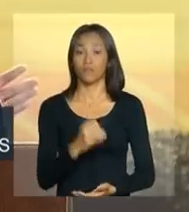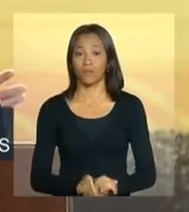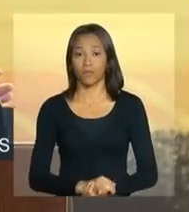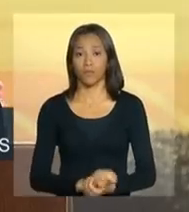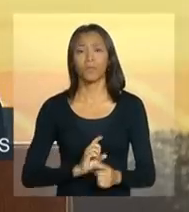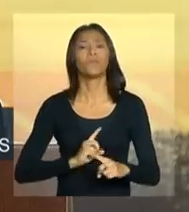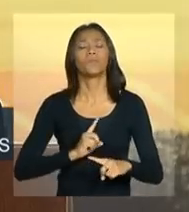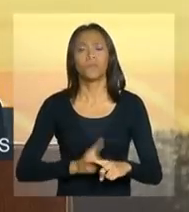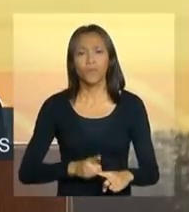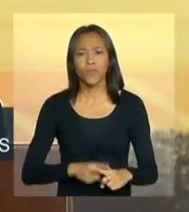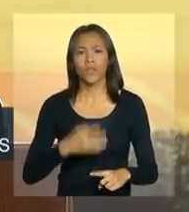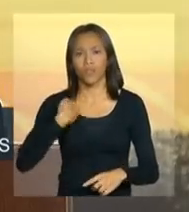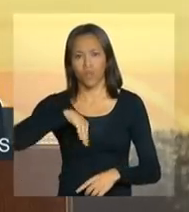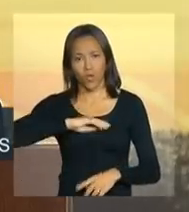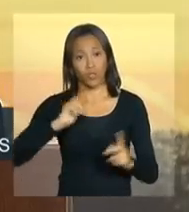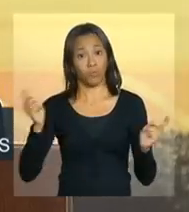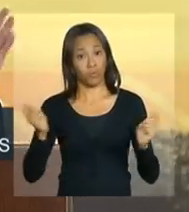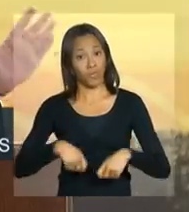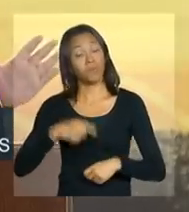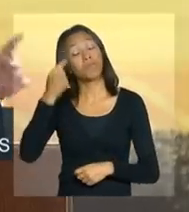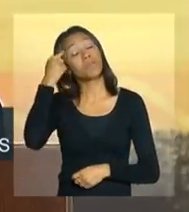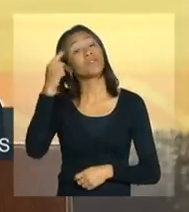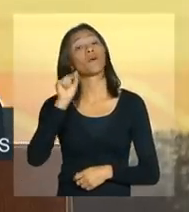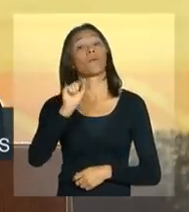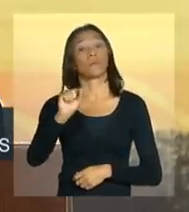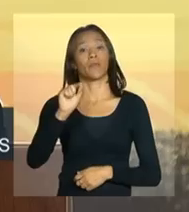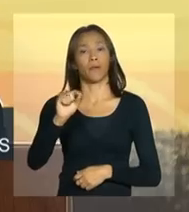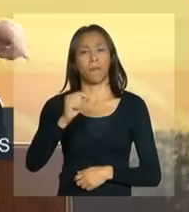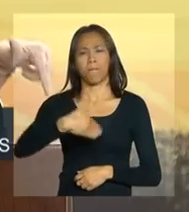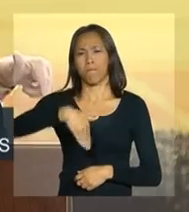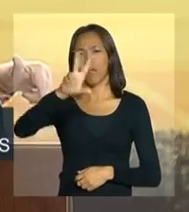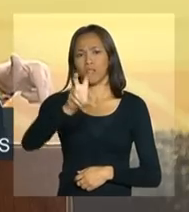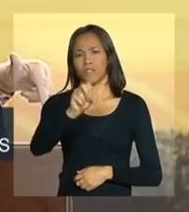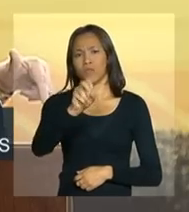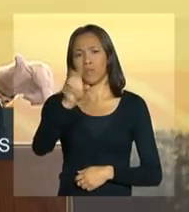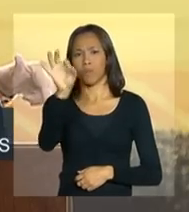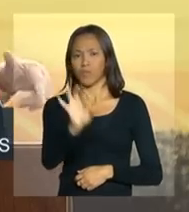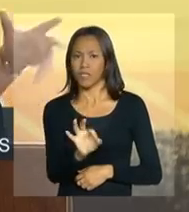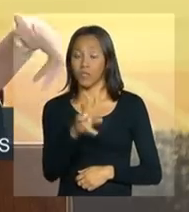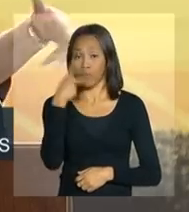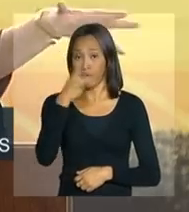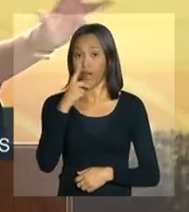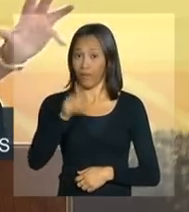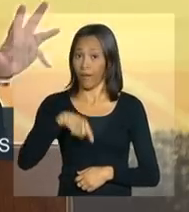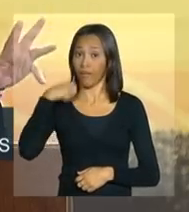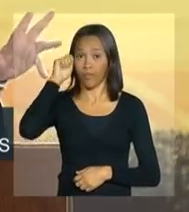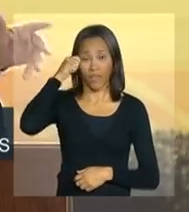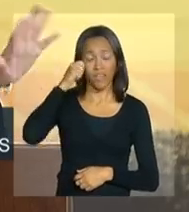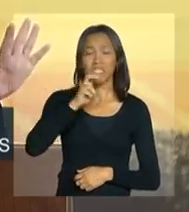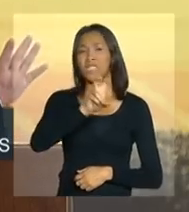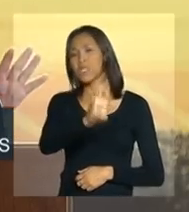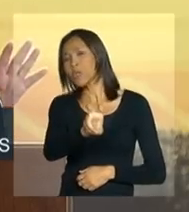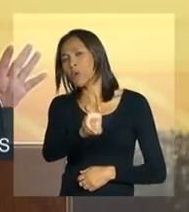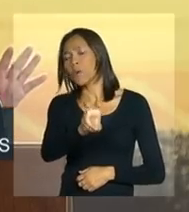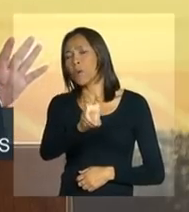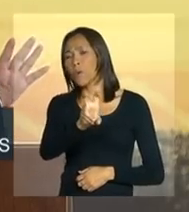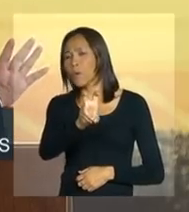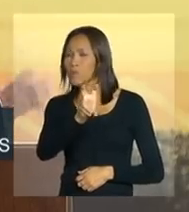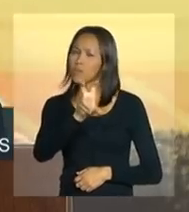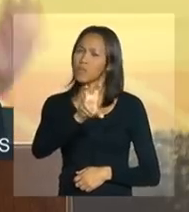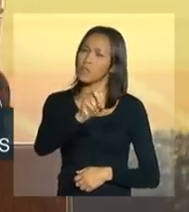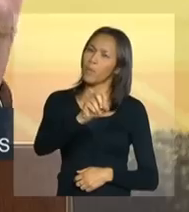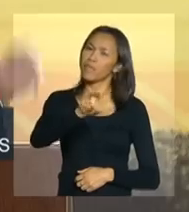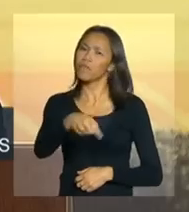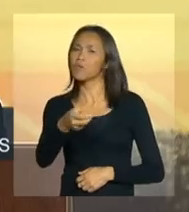porque a gente pode pensar o seguinte mais de 50% se disse Negra 50,5 é isso